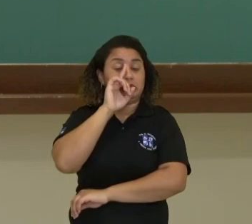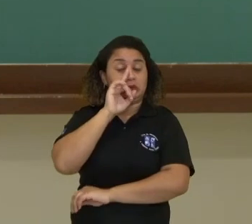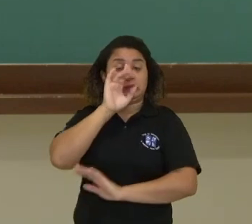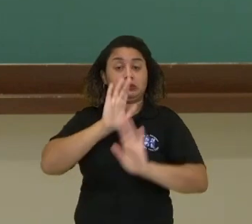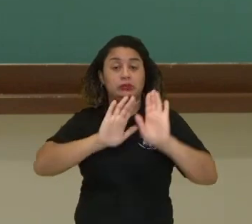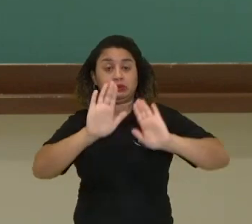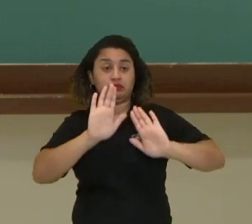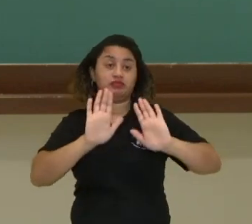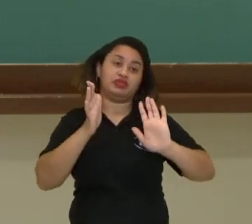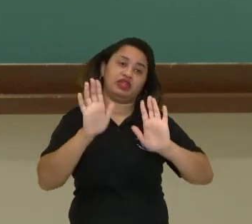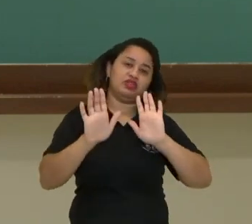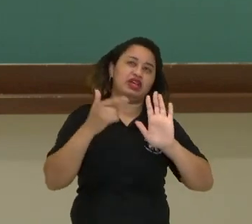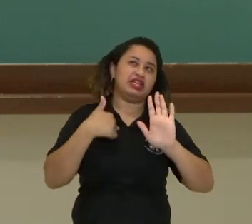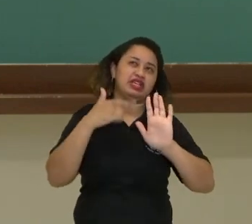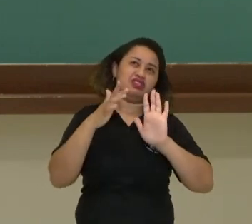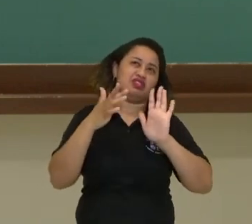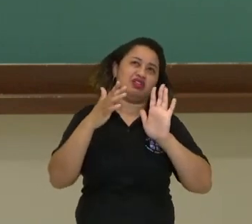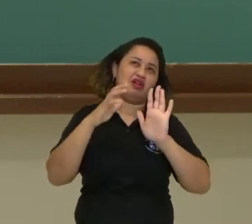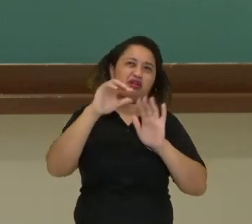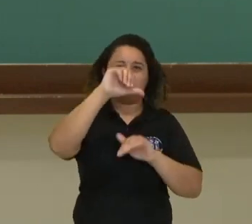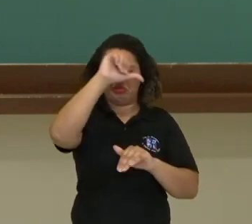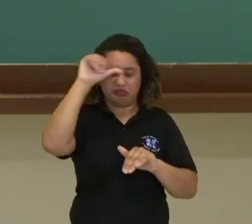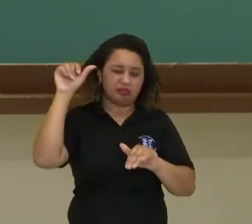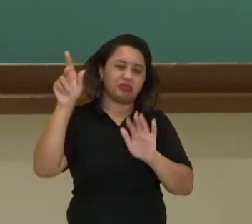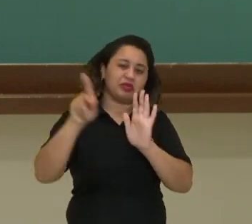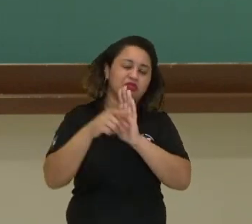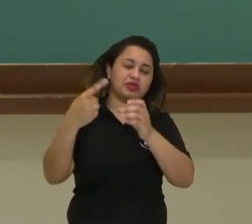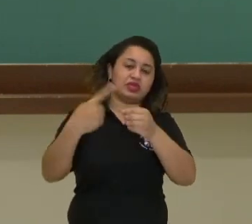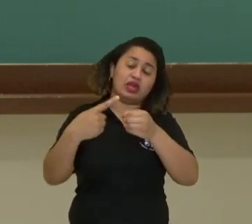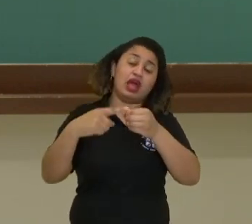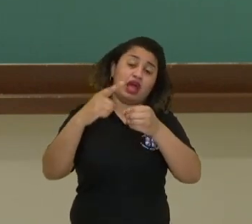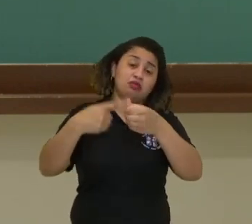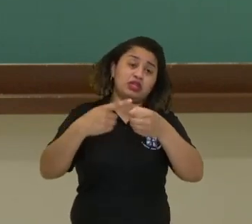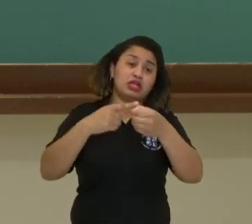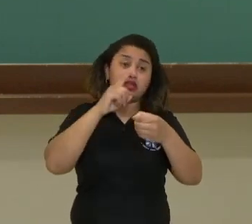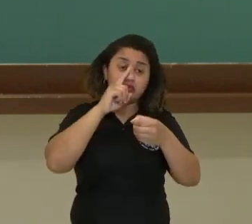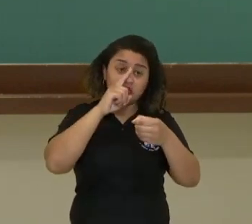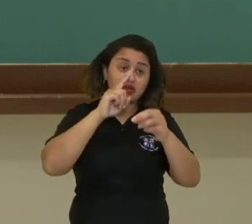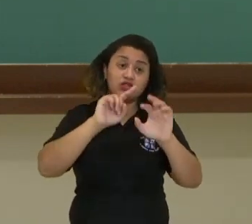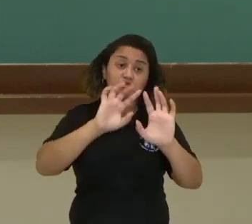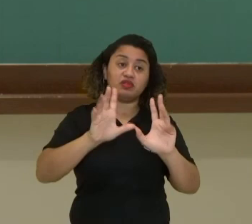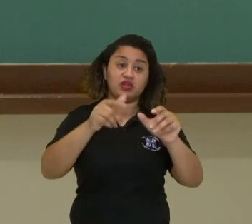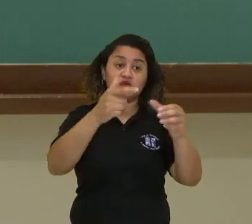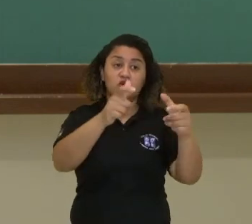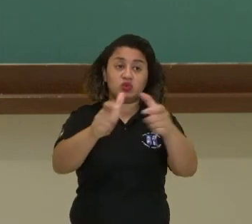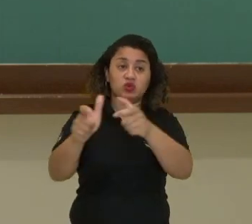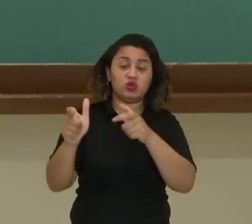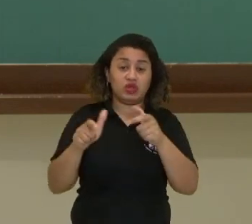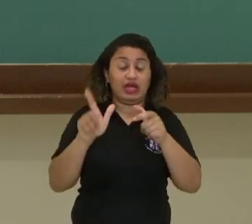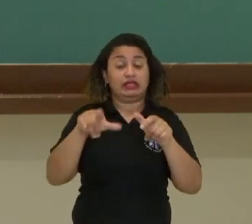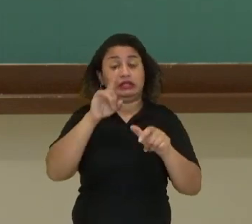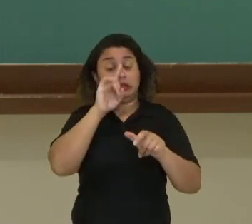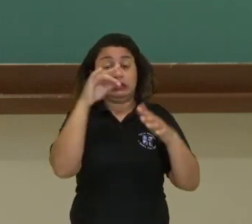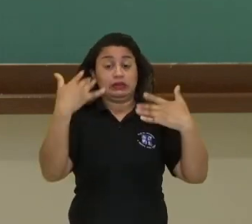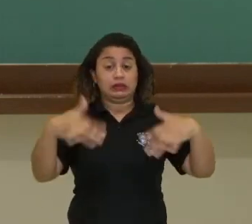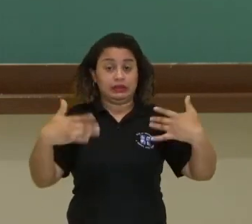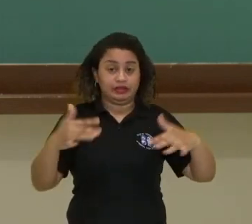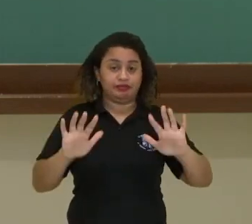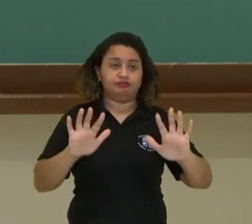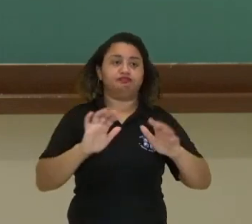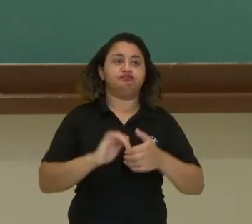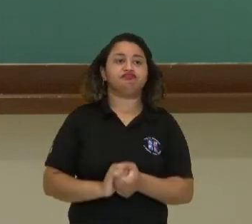Talvez seja até um estereótipo da cidade de fato é uma cidade perigosa mas nem todos os galhos lá são tão perigosos assim né